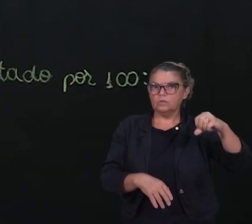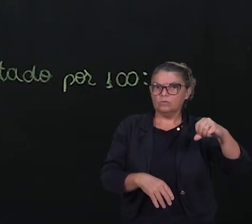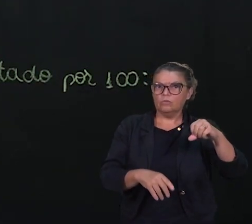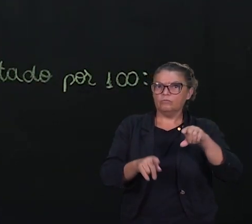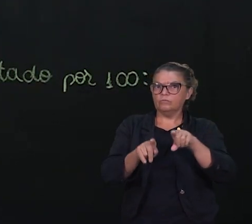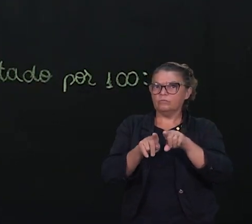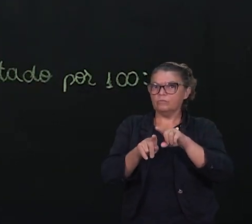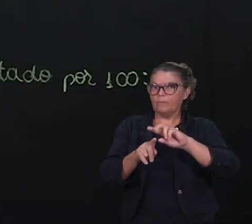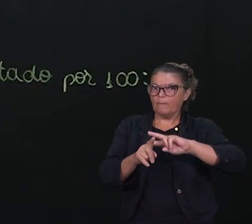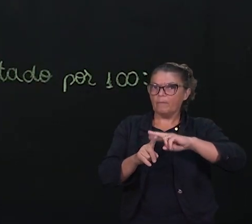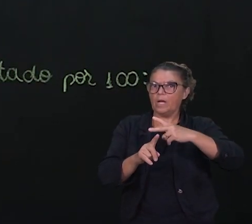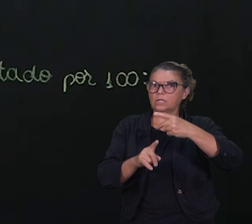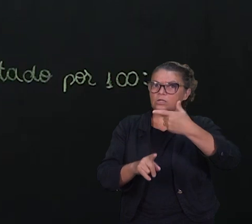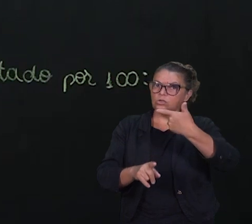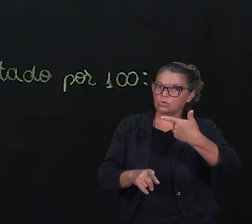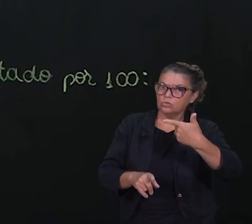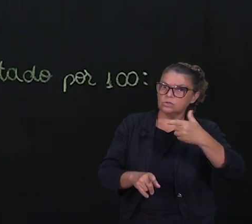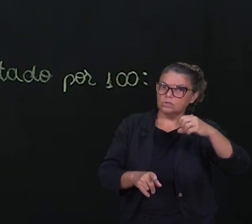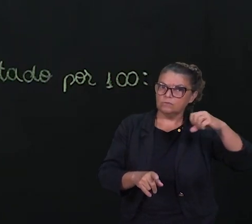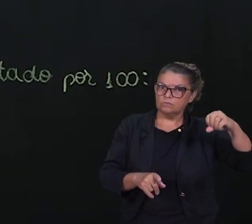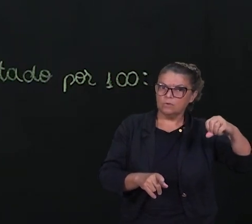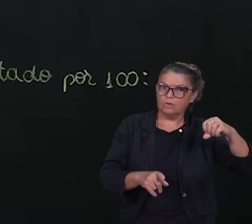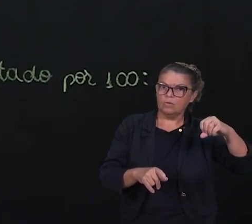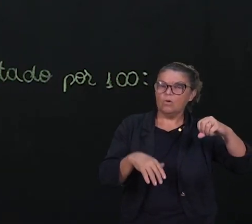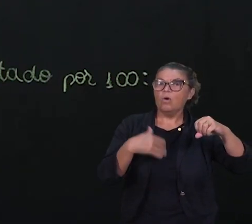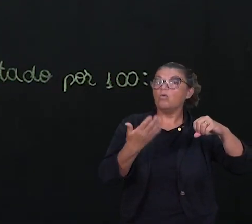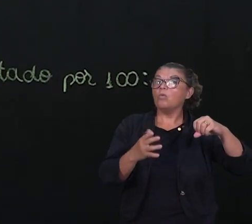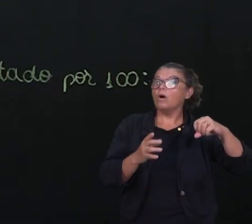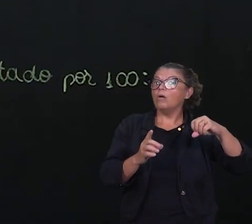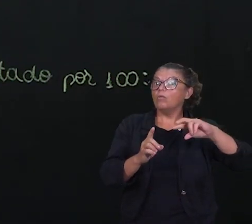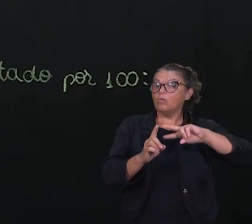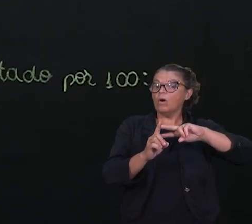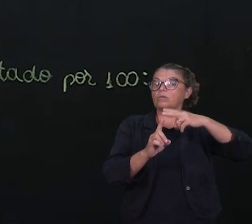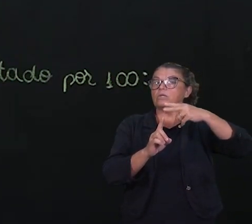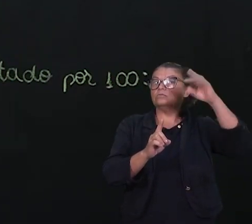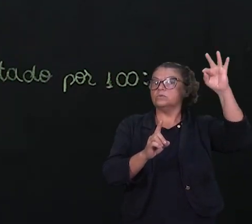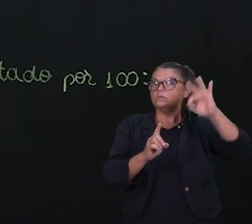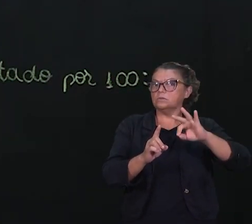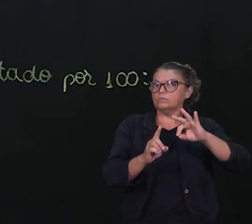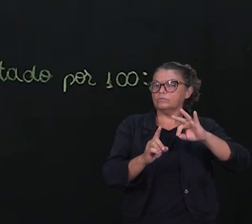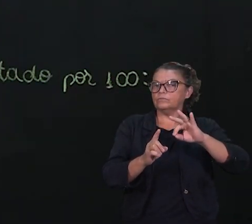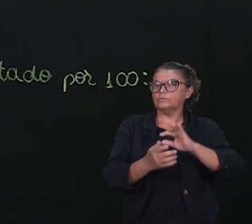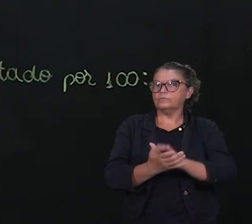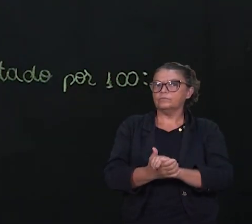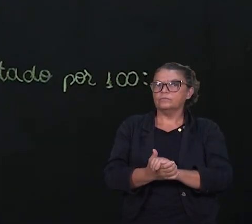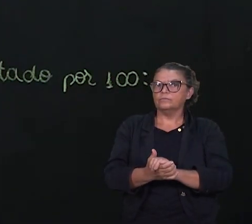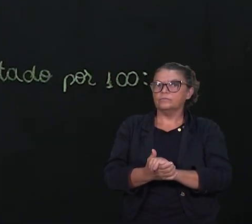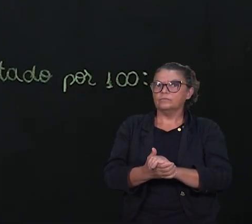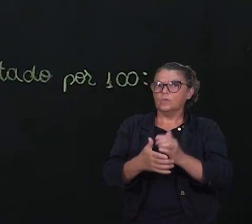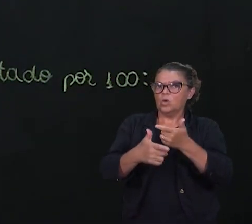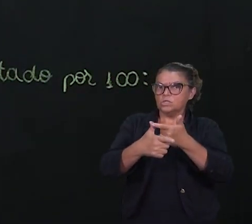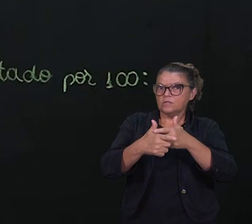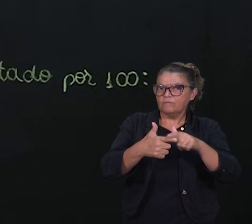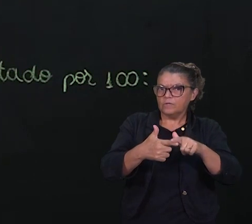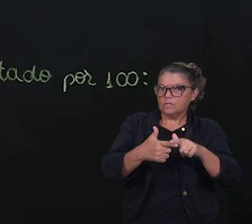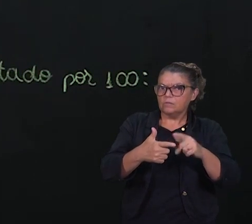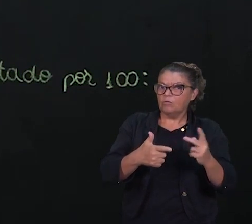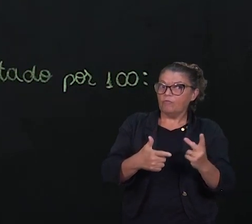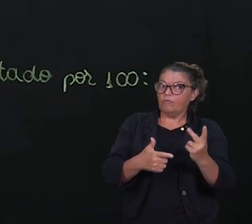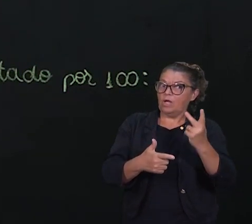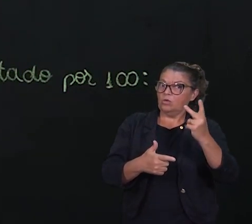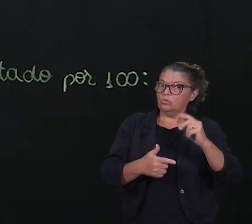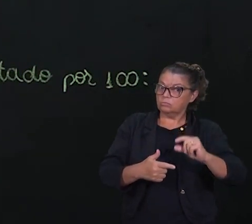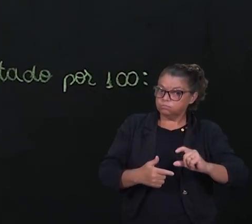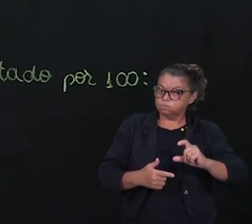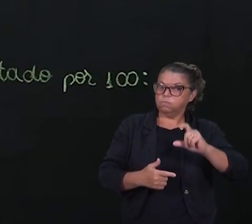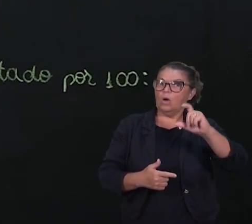para 2,29. Qual foi o acréscimo percentual? Bem, aí vem a dica. Divida o valor de